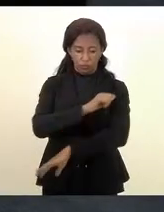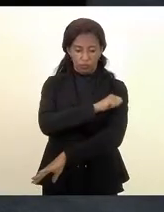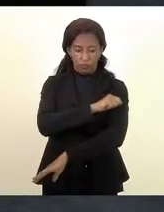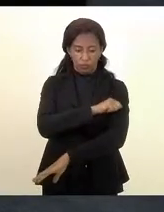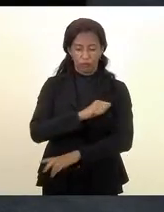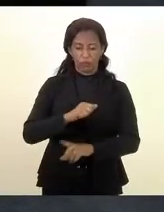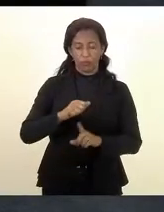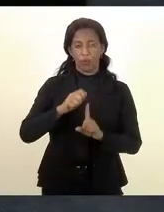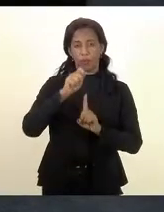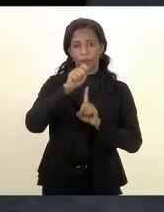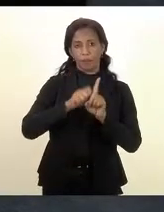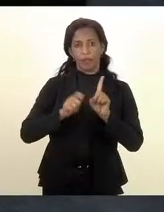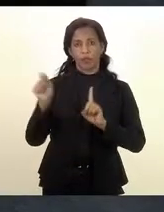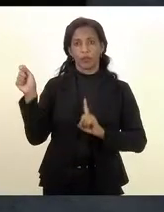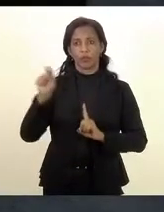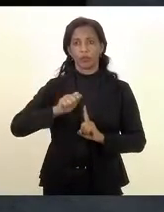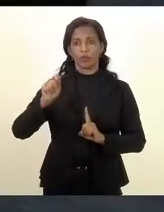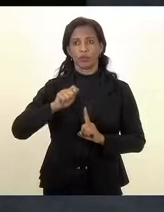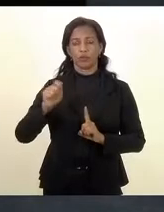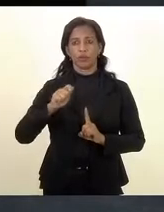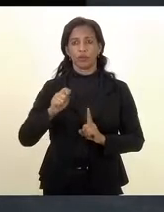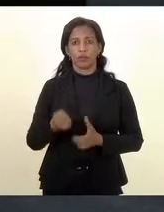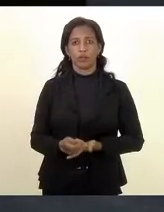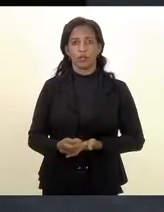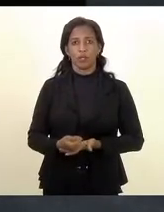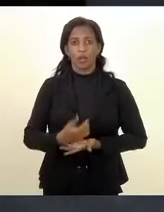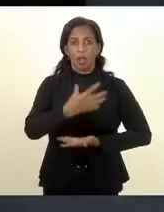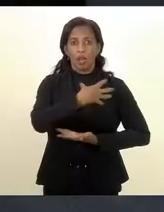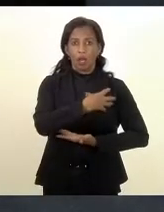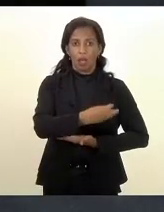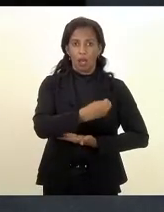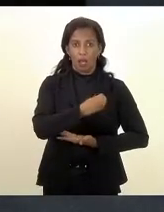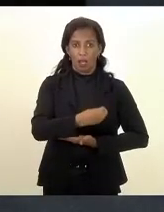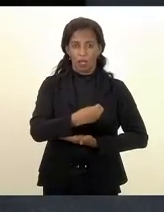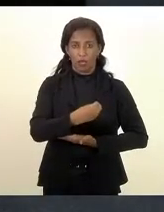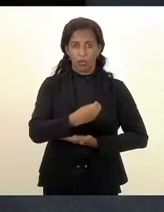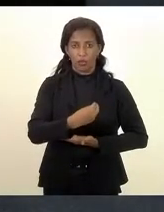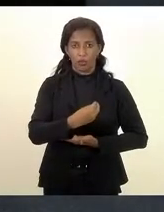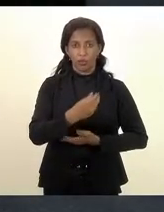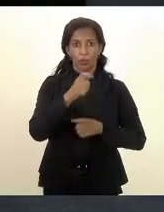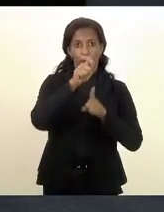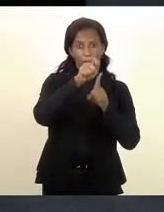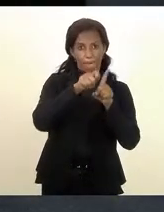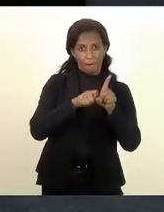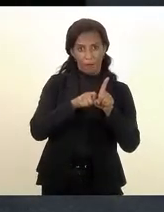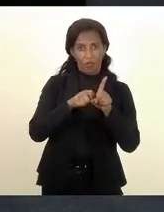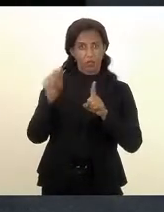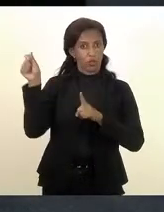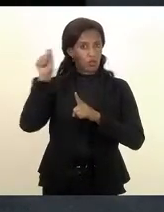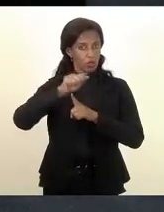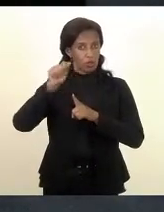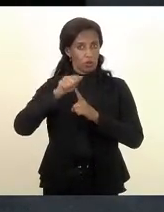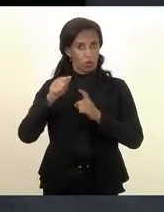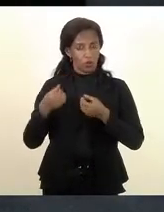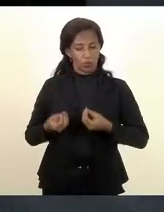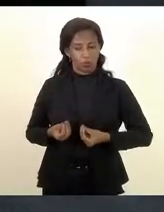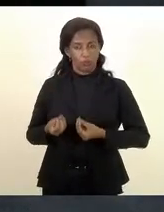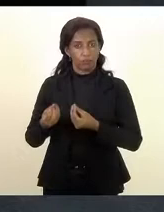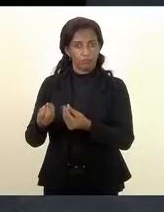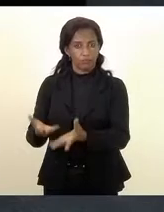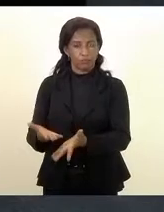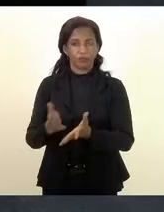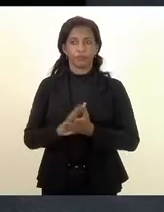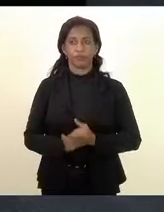agosto dedicado a ações para promoção de alimento de aleitamento materno durante todo o mês de agosto artigo 1 da redação